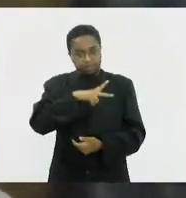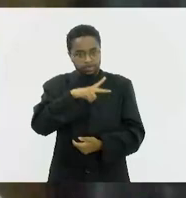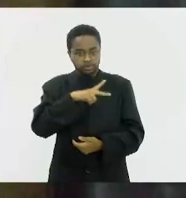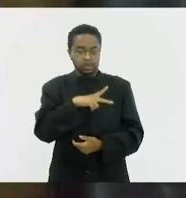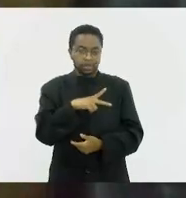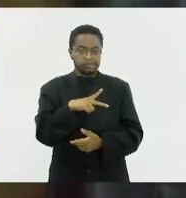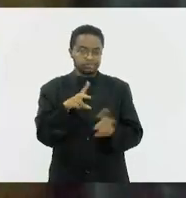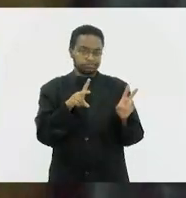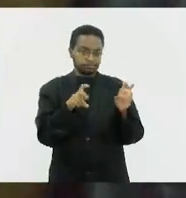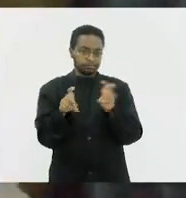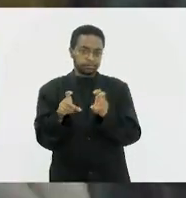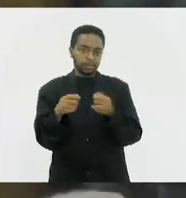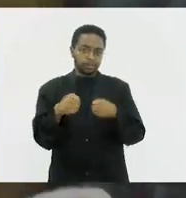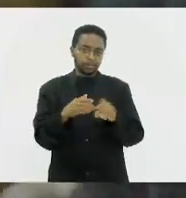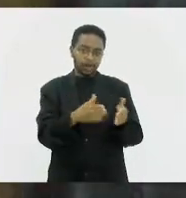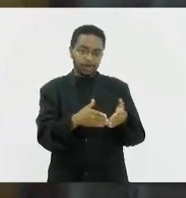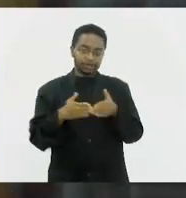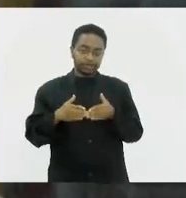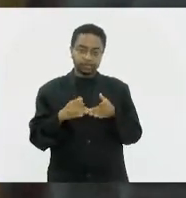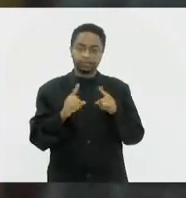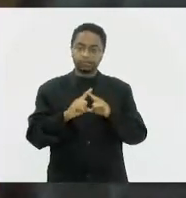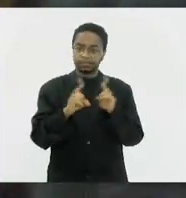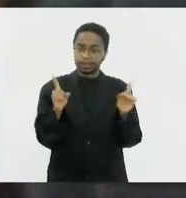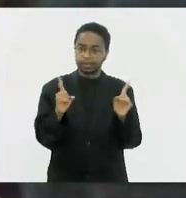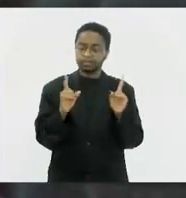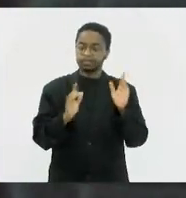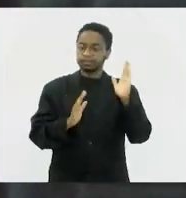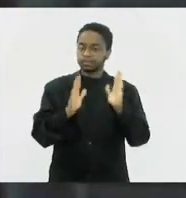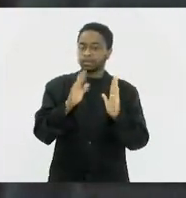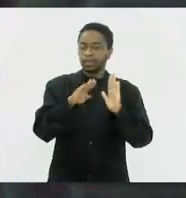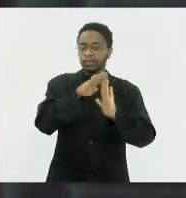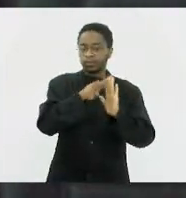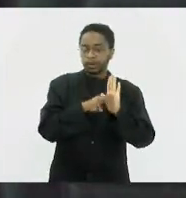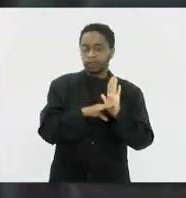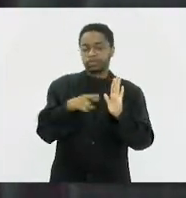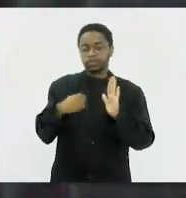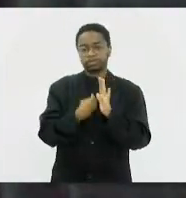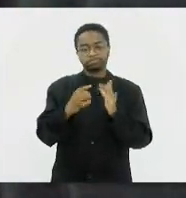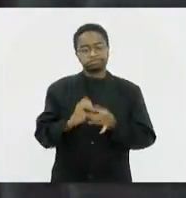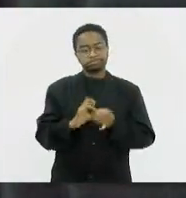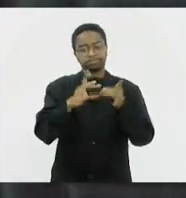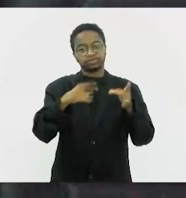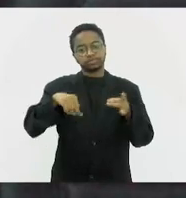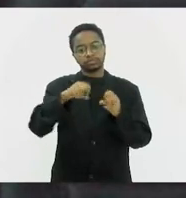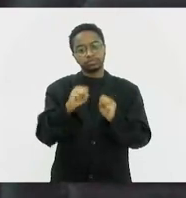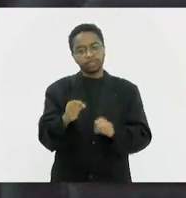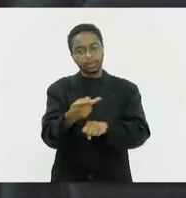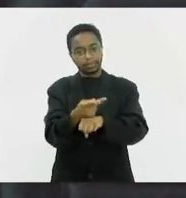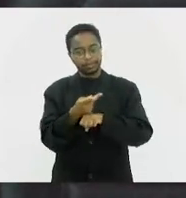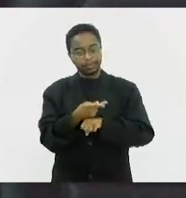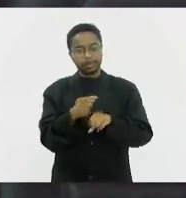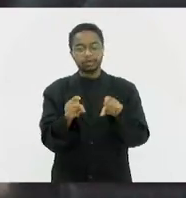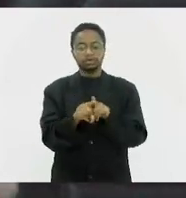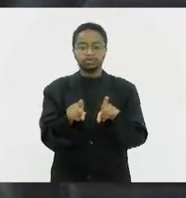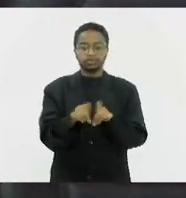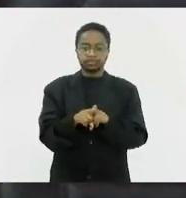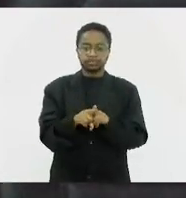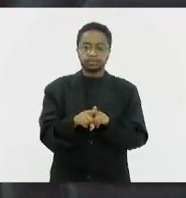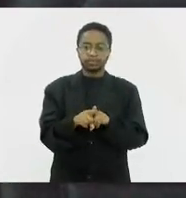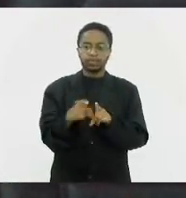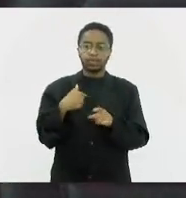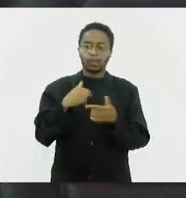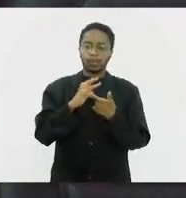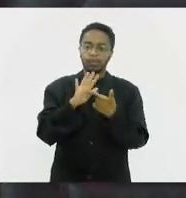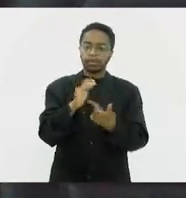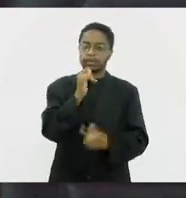dessa coordenação, mas, enquanto programa, nós estamos à disposição de todos. E gostaria também de exemplificar aqui,